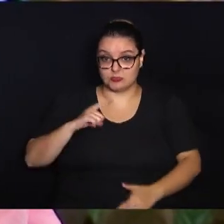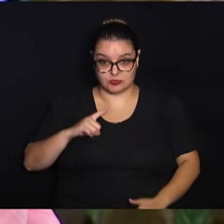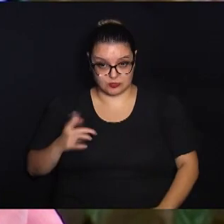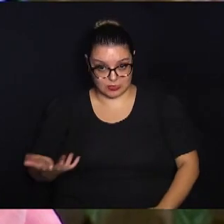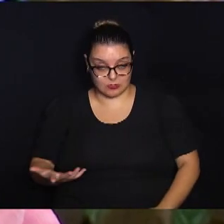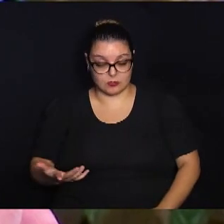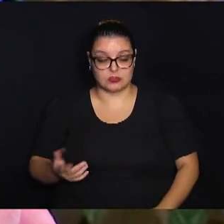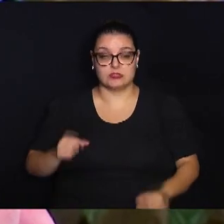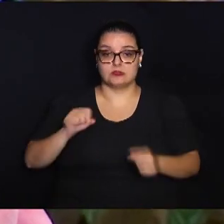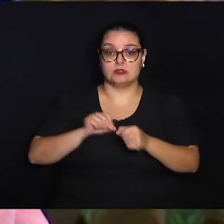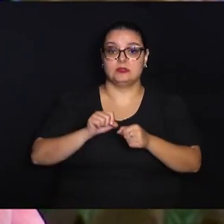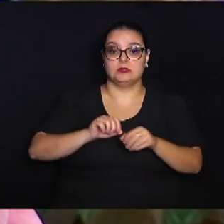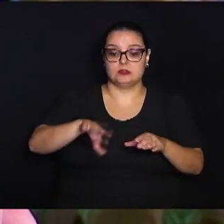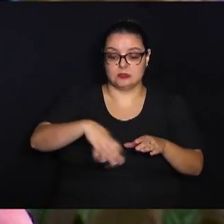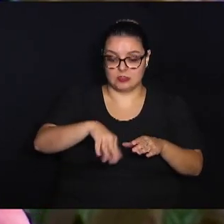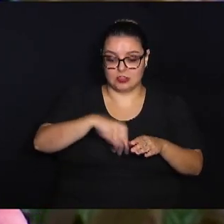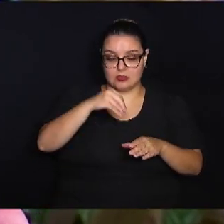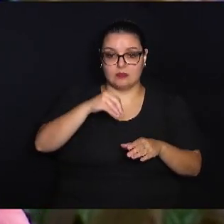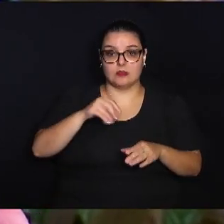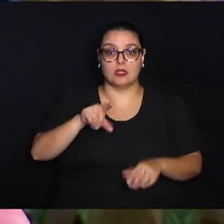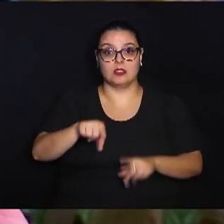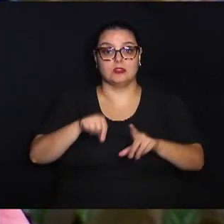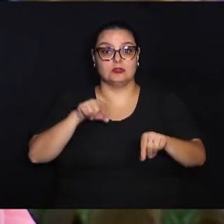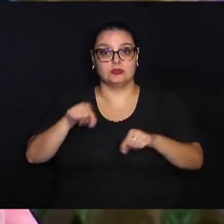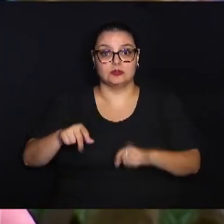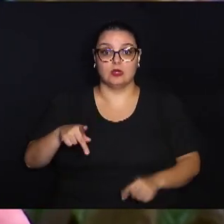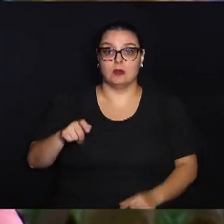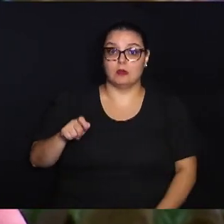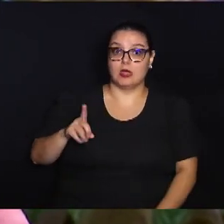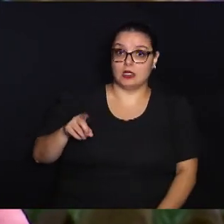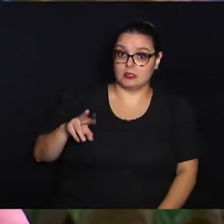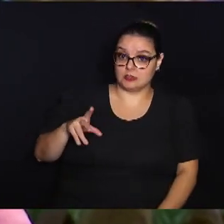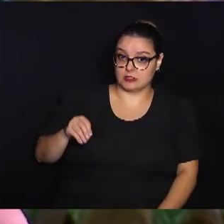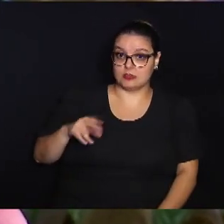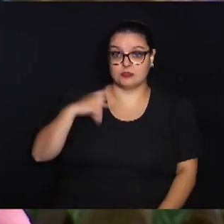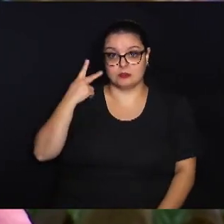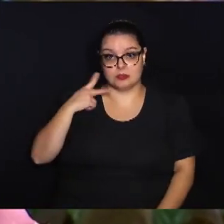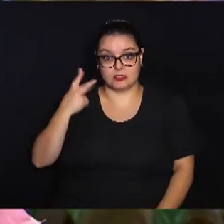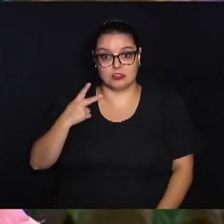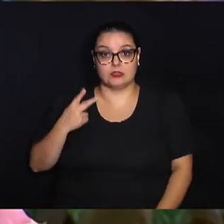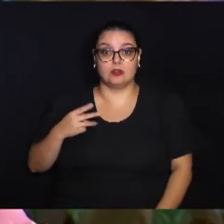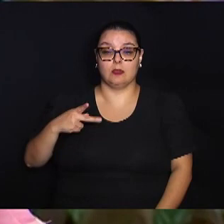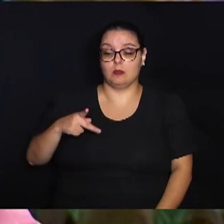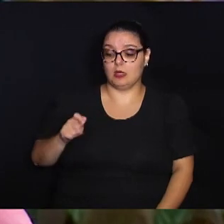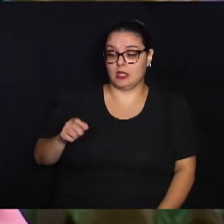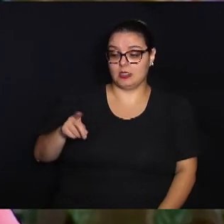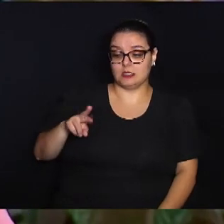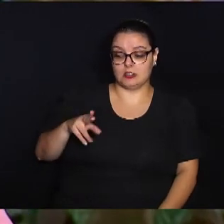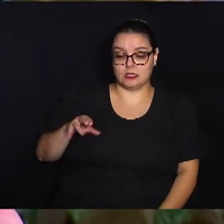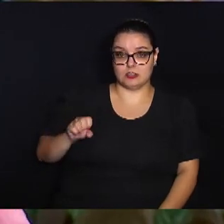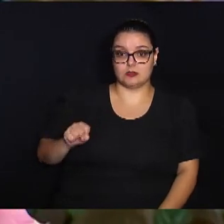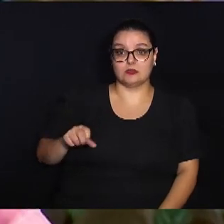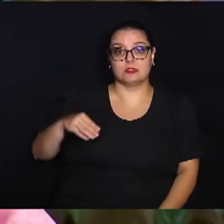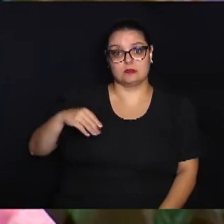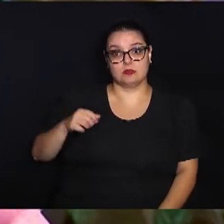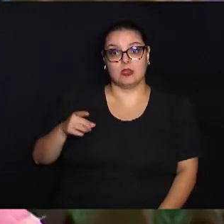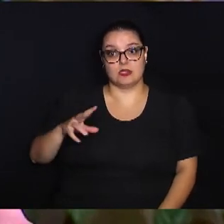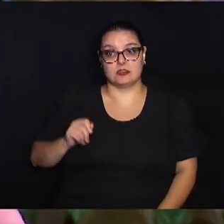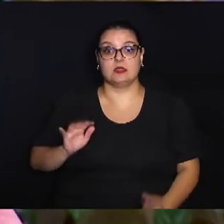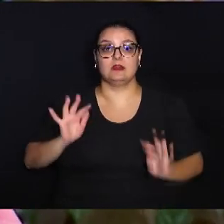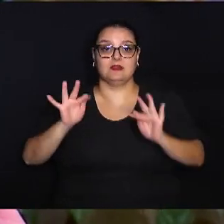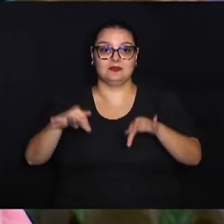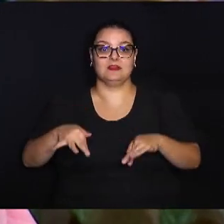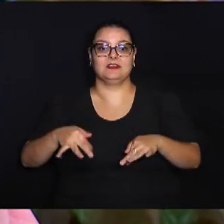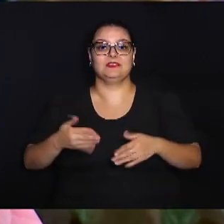nós fizemos o sorteio para a escolha dos padrinhos, né, vereadores padrinhos e madrinhas, e agora a gente está terminando com